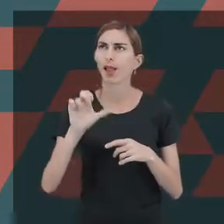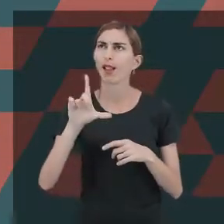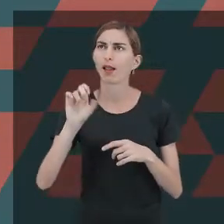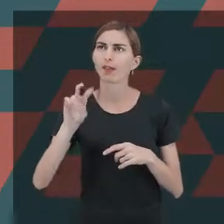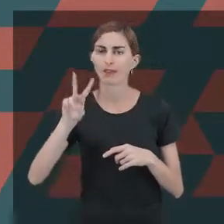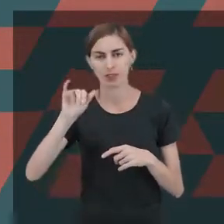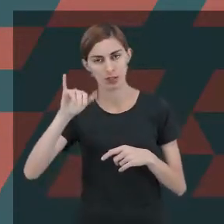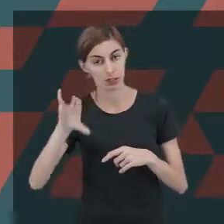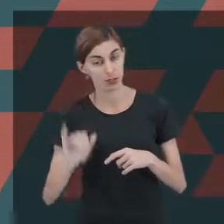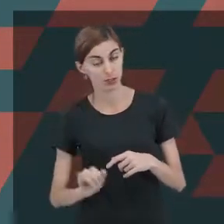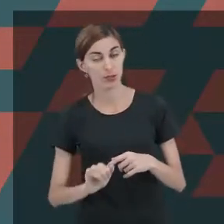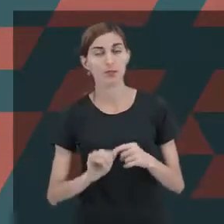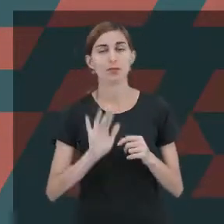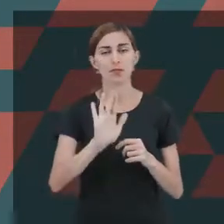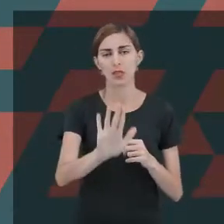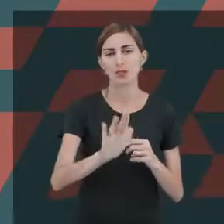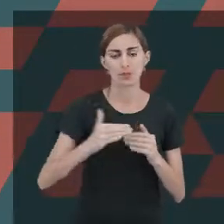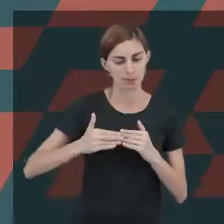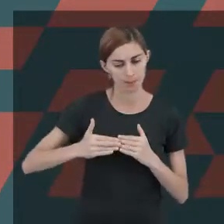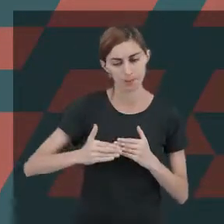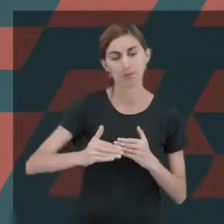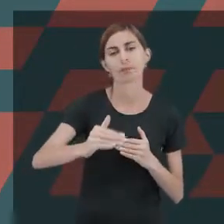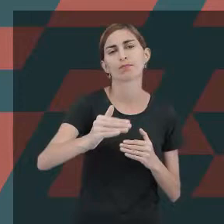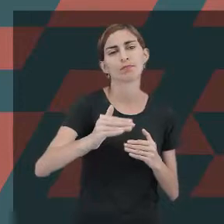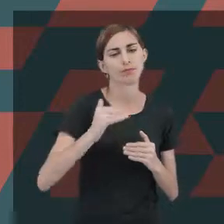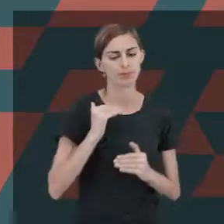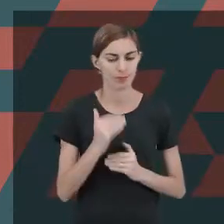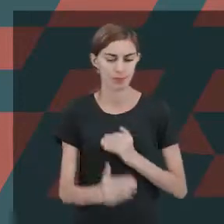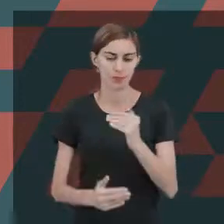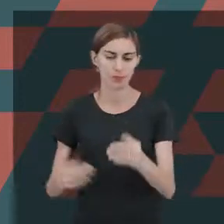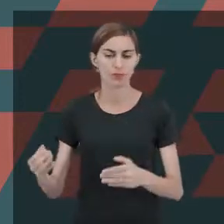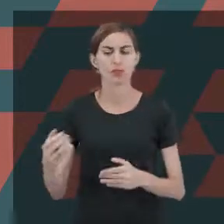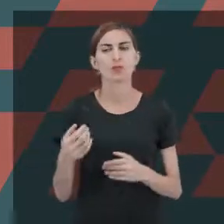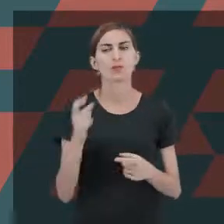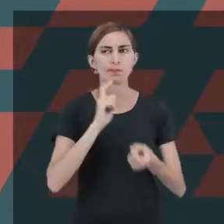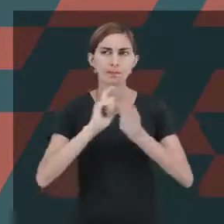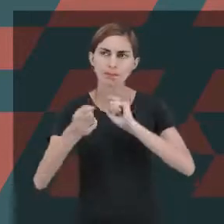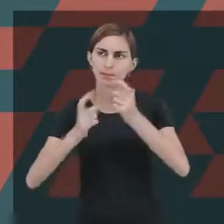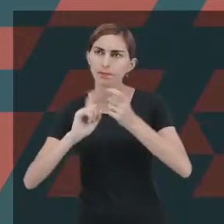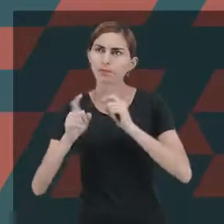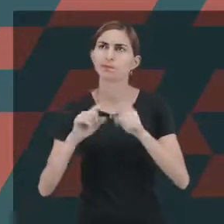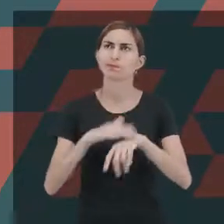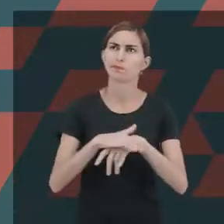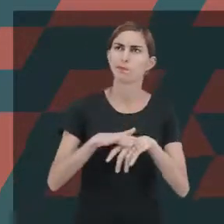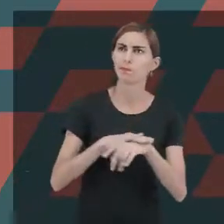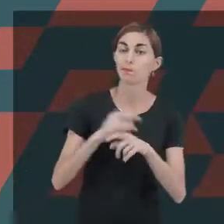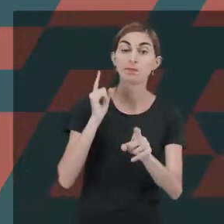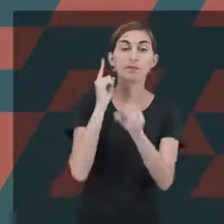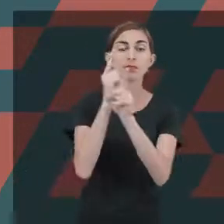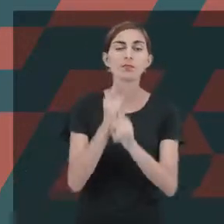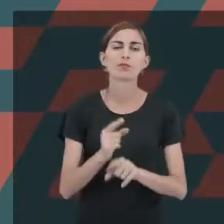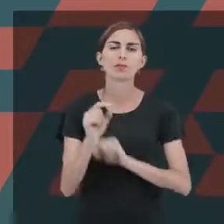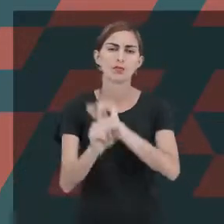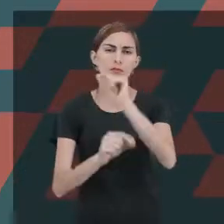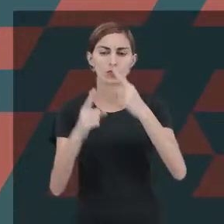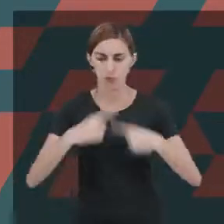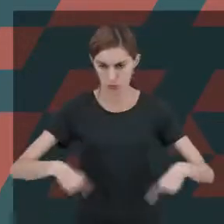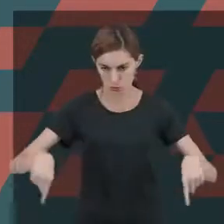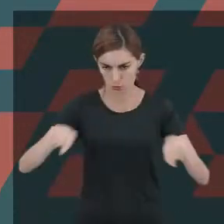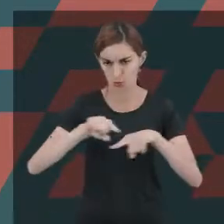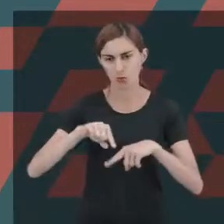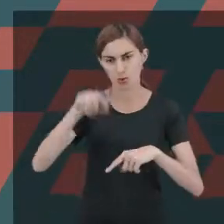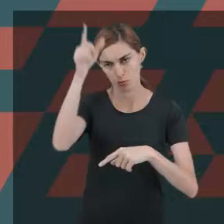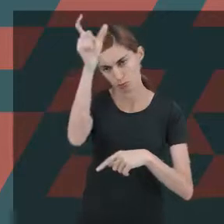relevância. No entanto, a partir da evolução dessas discussões, identificou-se que nós,